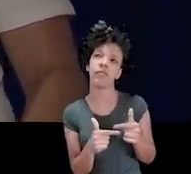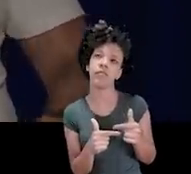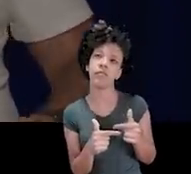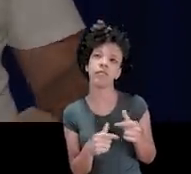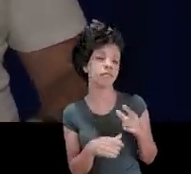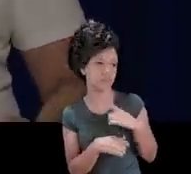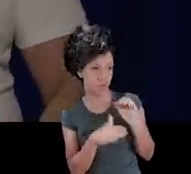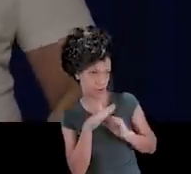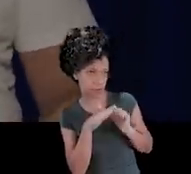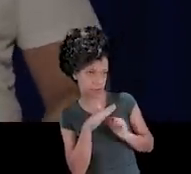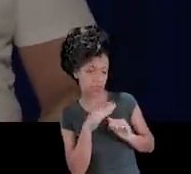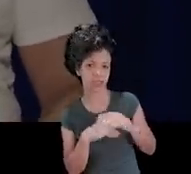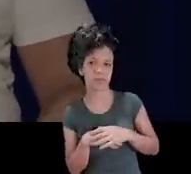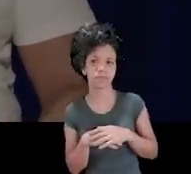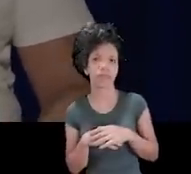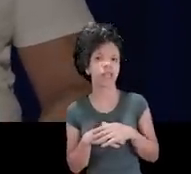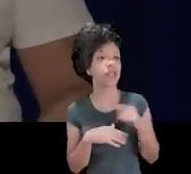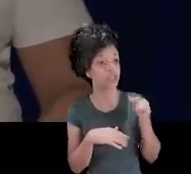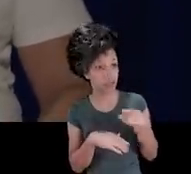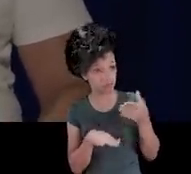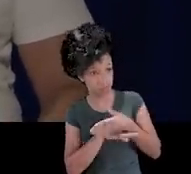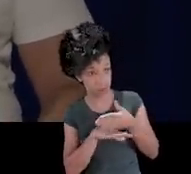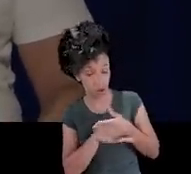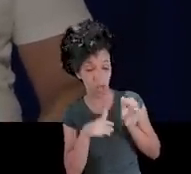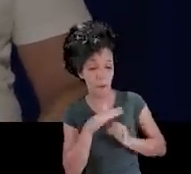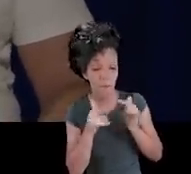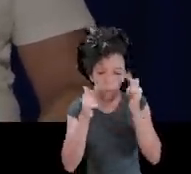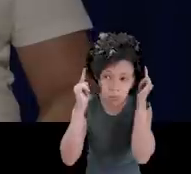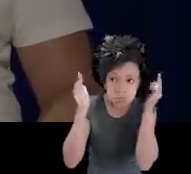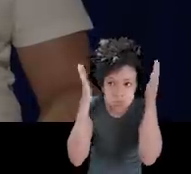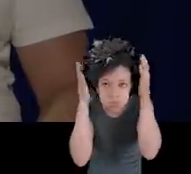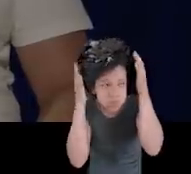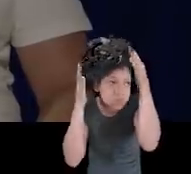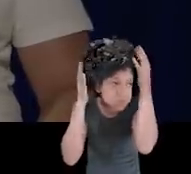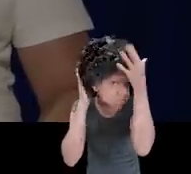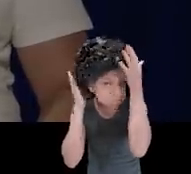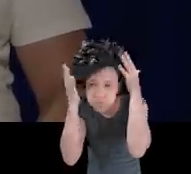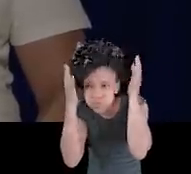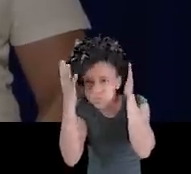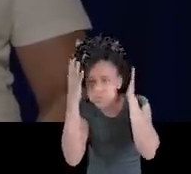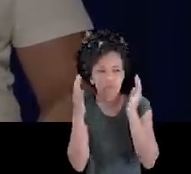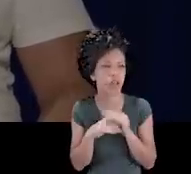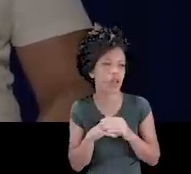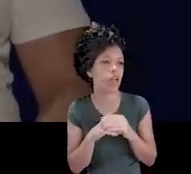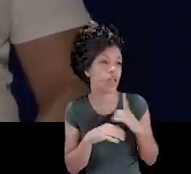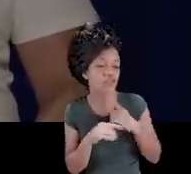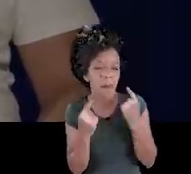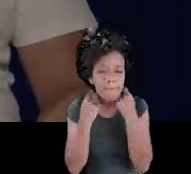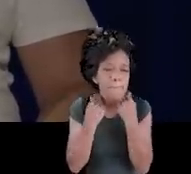não me lembro a empresa, cara, mas era uma multinacional. E ele tava nessa. Ele passava uma maquininha baixinha, mas deixava aqui, fazia pé. Pô, o cara ia até lá fazer o pezinho,